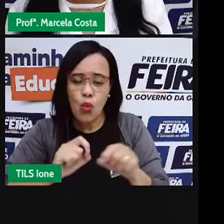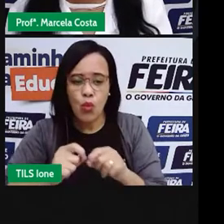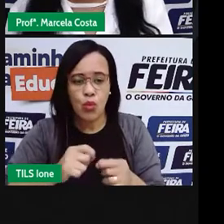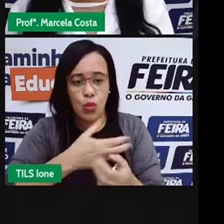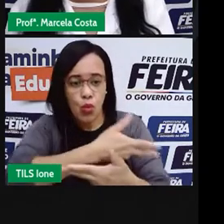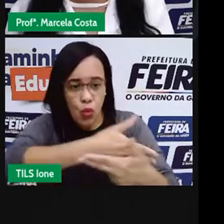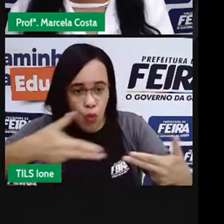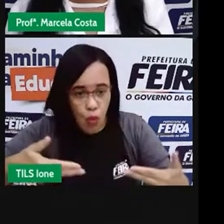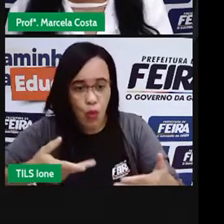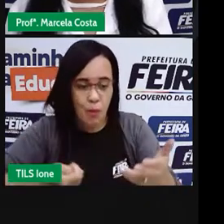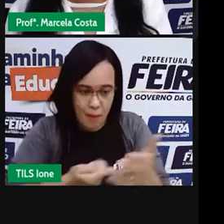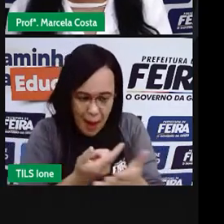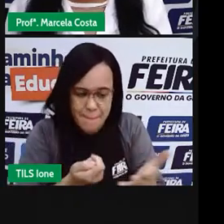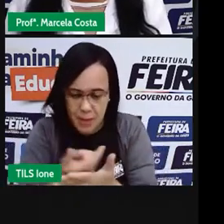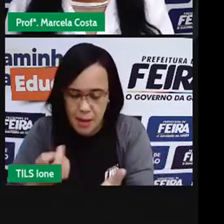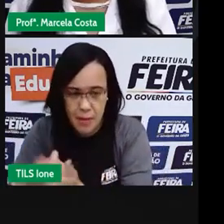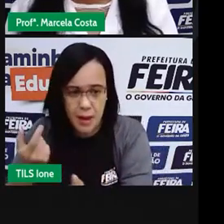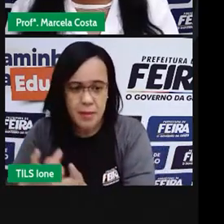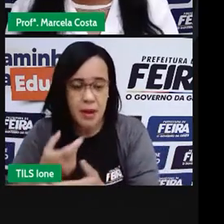consumismo,